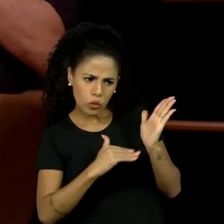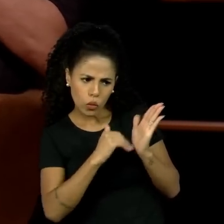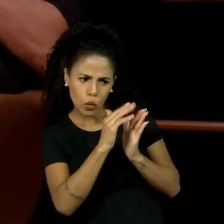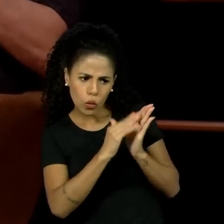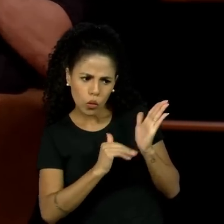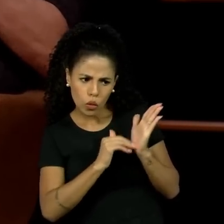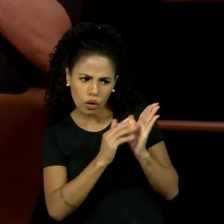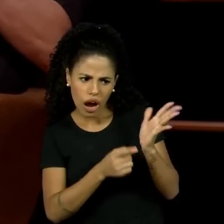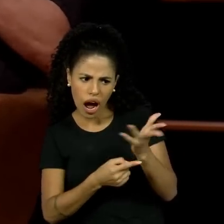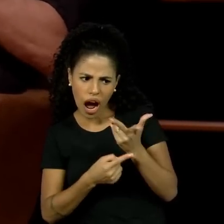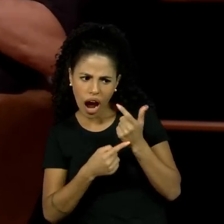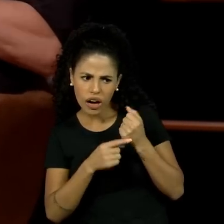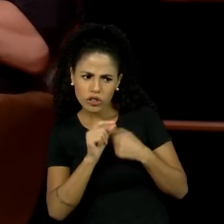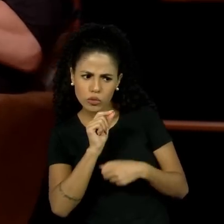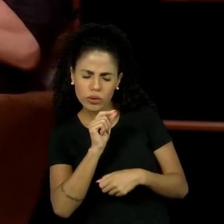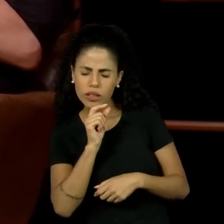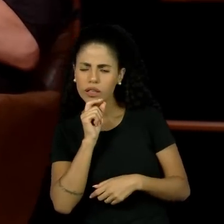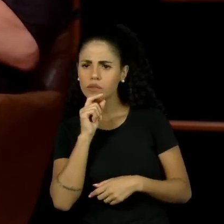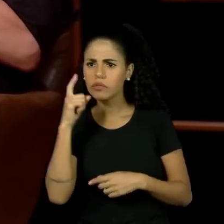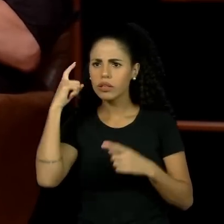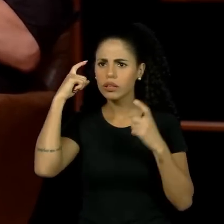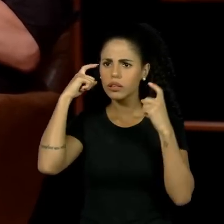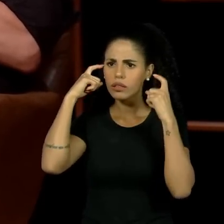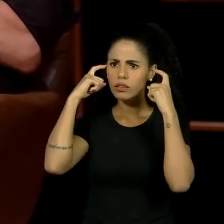realmente fiquei numa